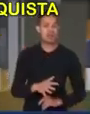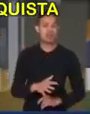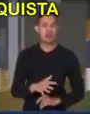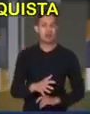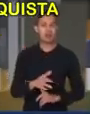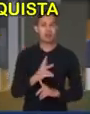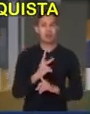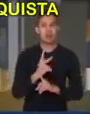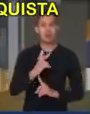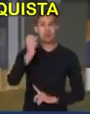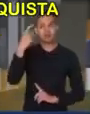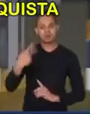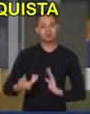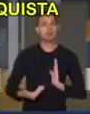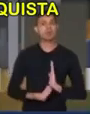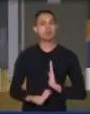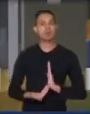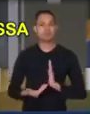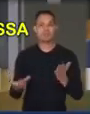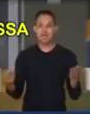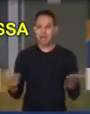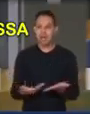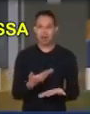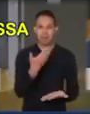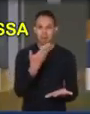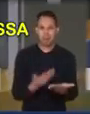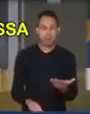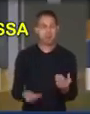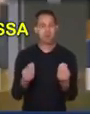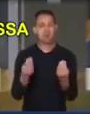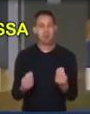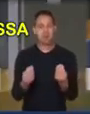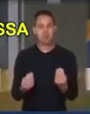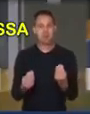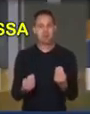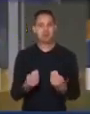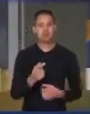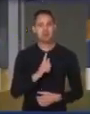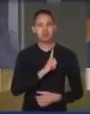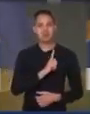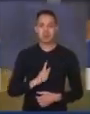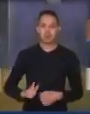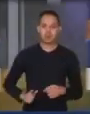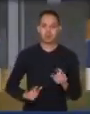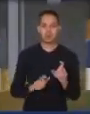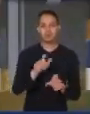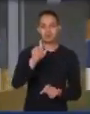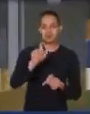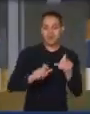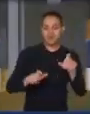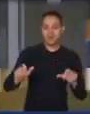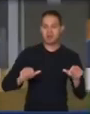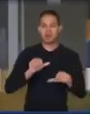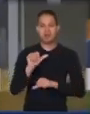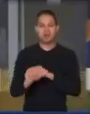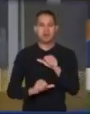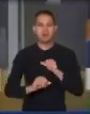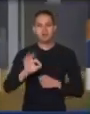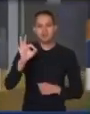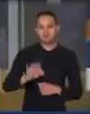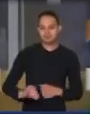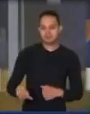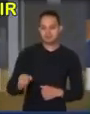dessa casa, uma conquista do povo brasileiro, para que nenhum governante possa modificar a taxa de juros ao seu bel